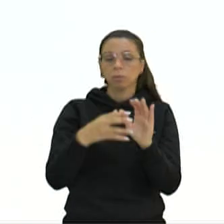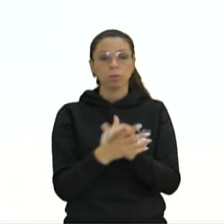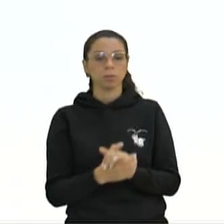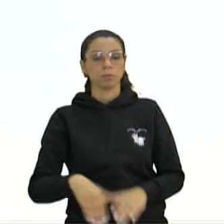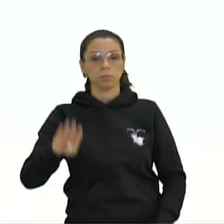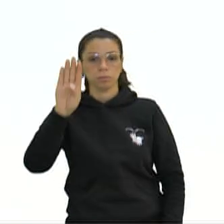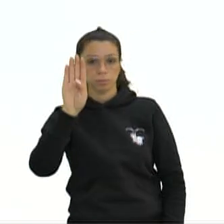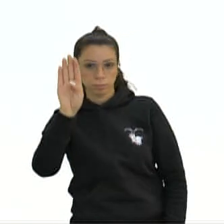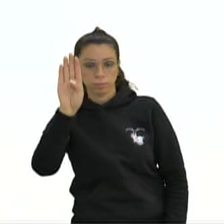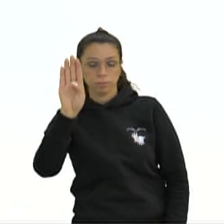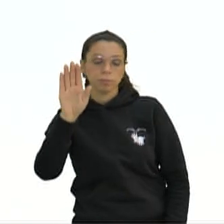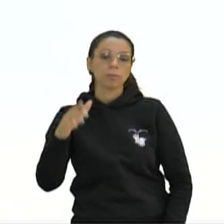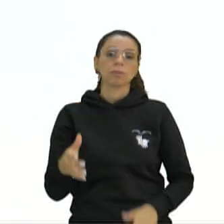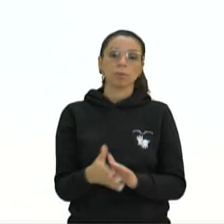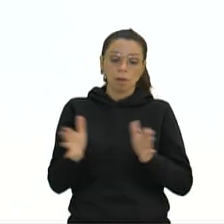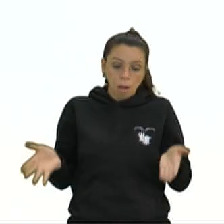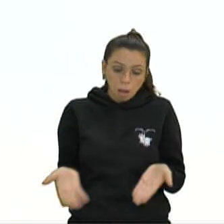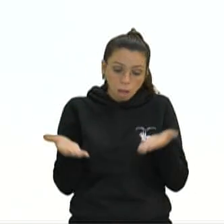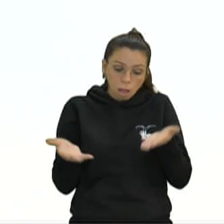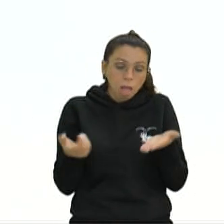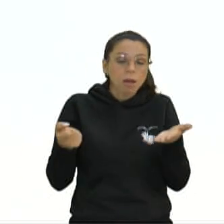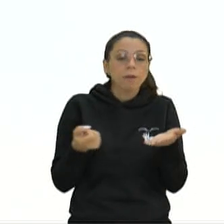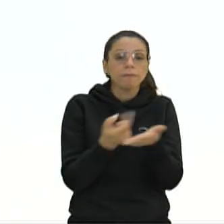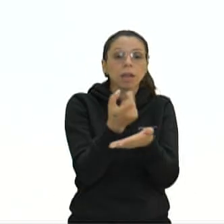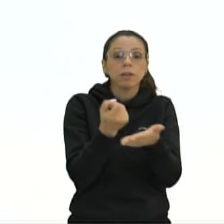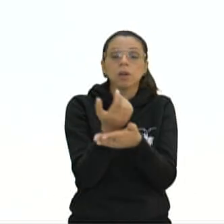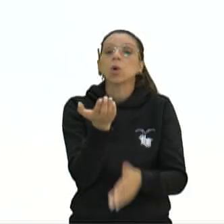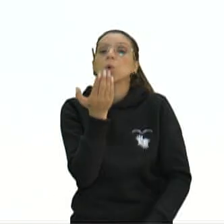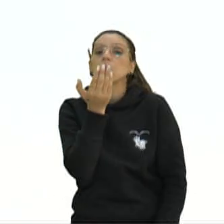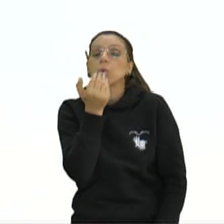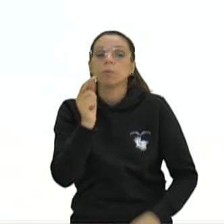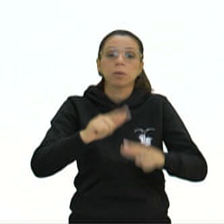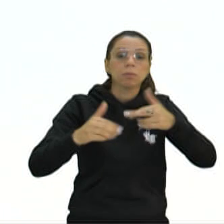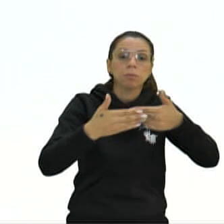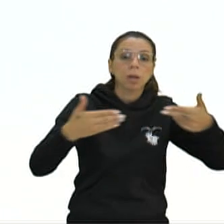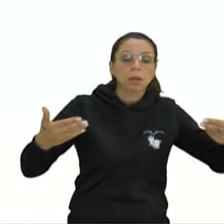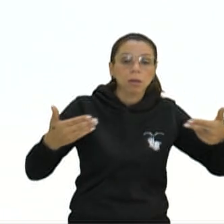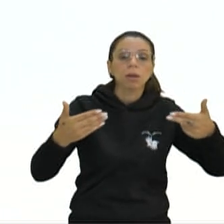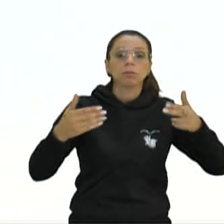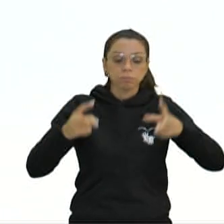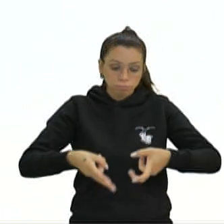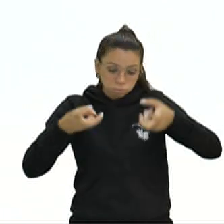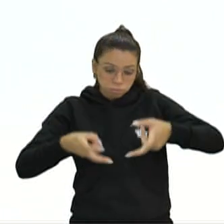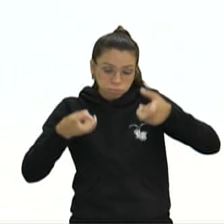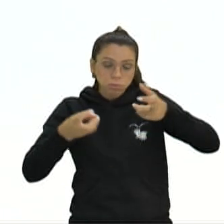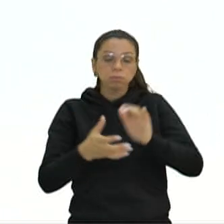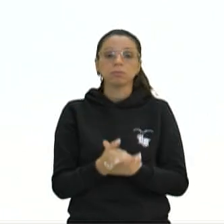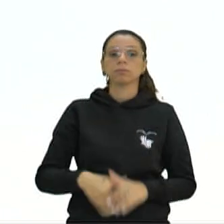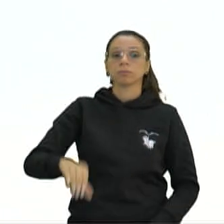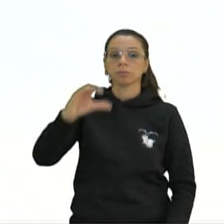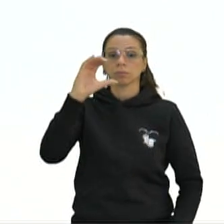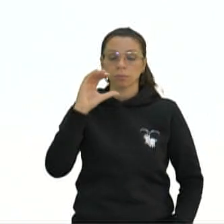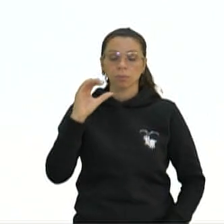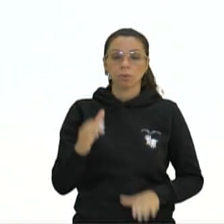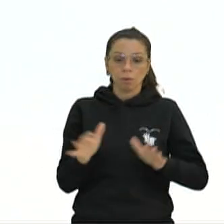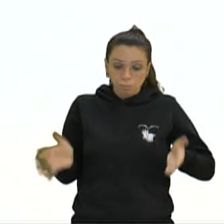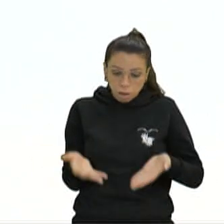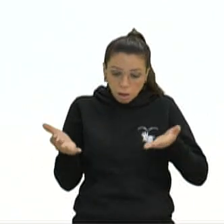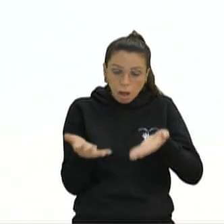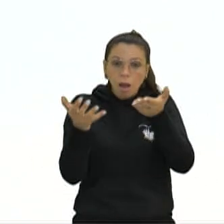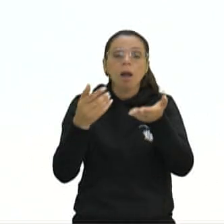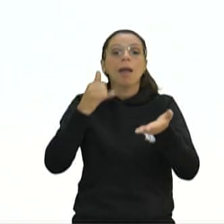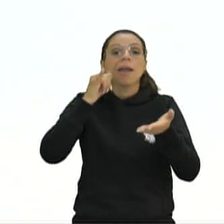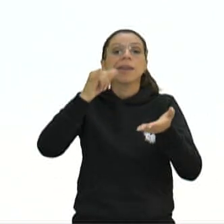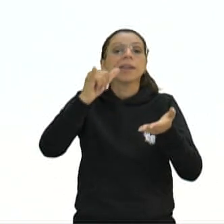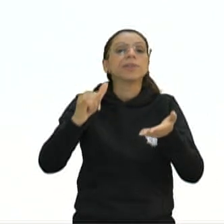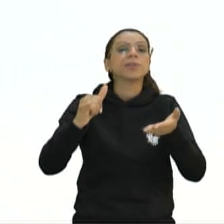B, atender ao mercado de alimentos e de matéria-prima. Alternativa C, produzir energia